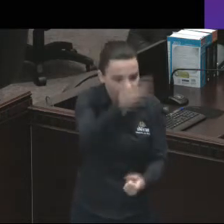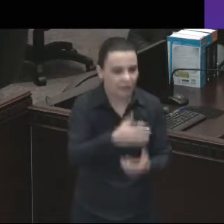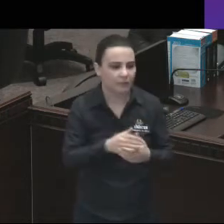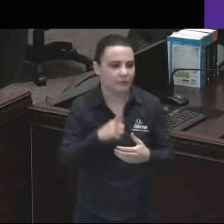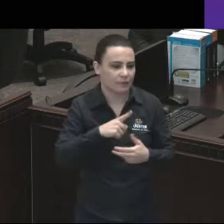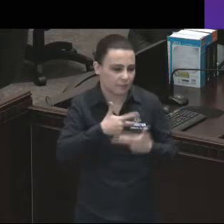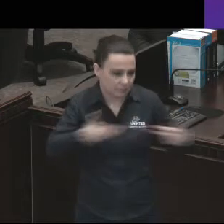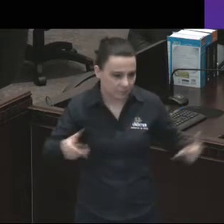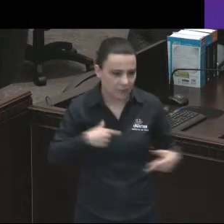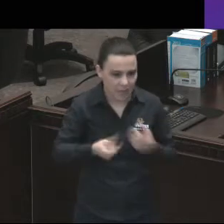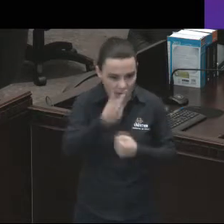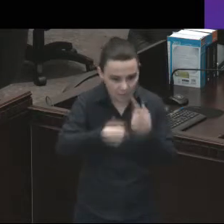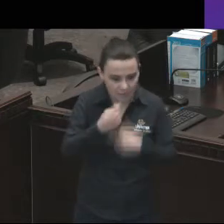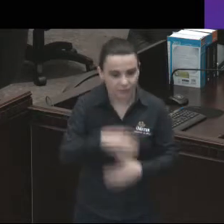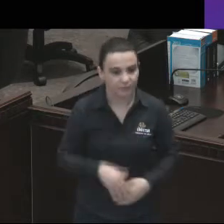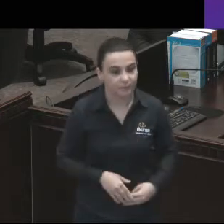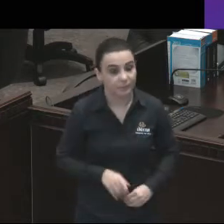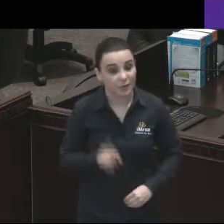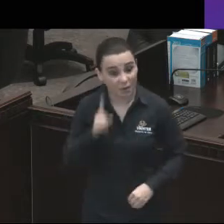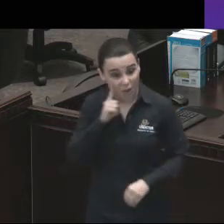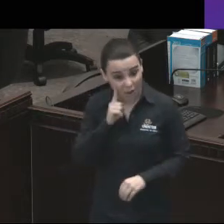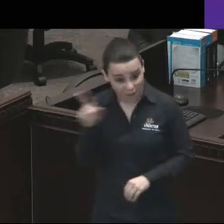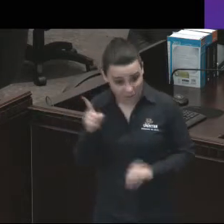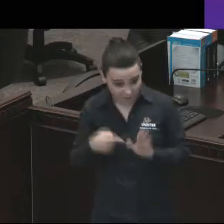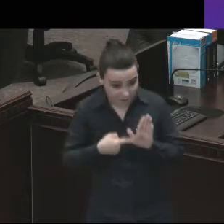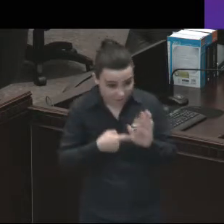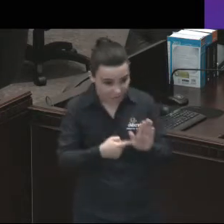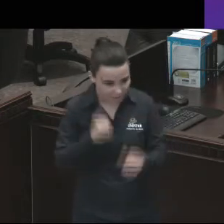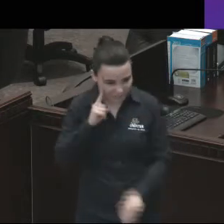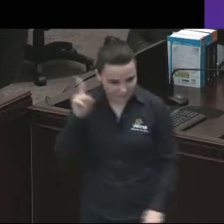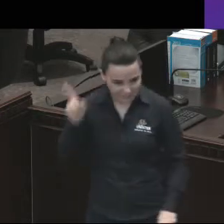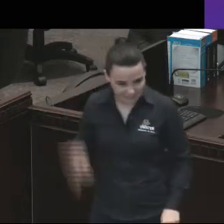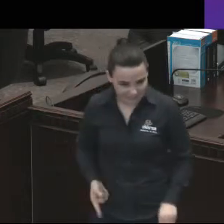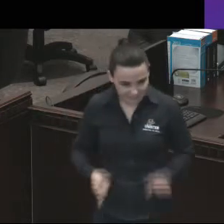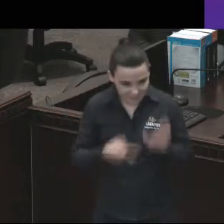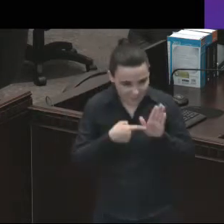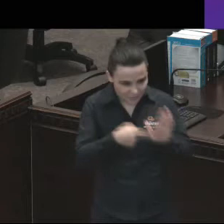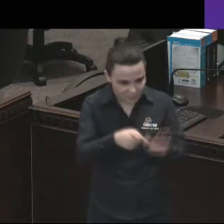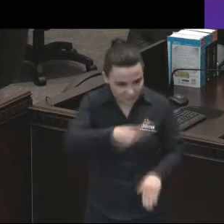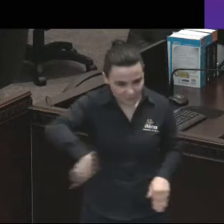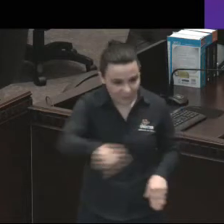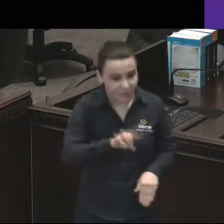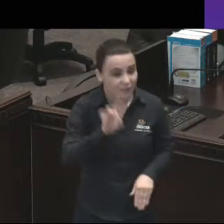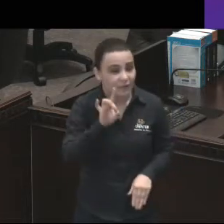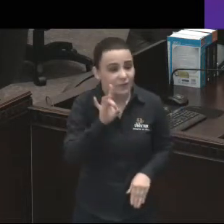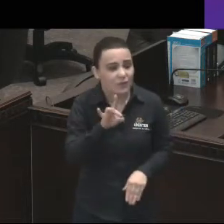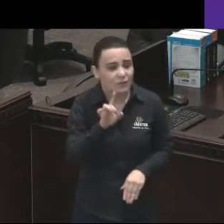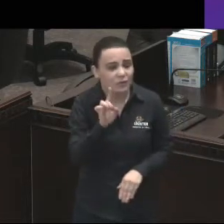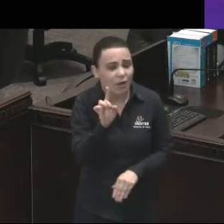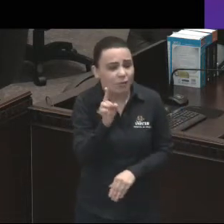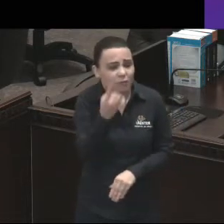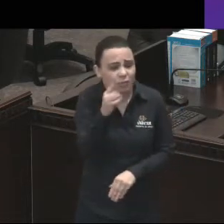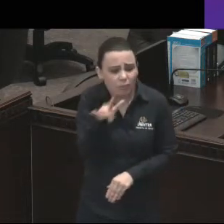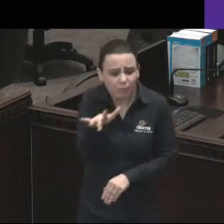que esse é só a ponta do iceberg que eu queria colocar para vocês. Por quê? Porque essas estatísticas que eu